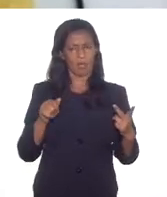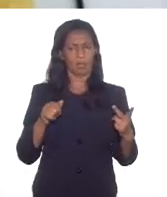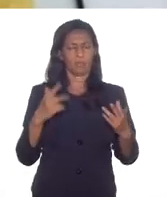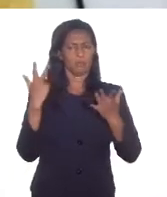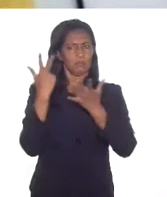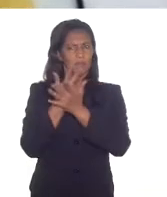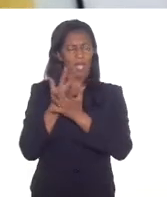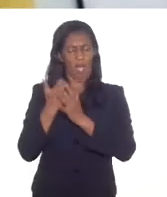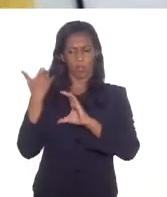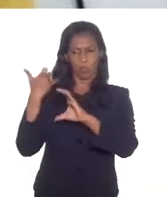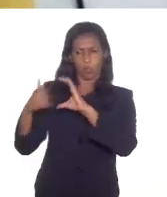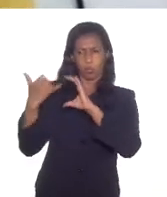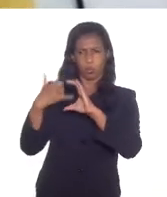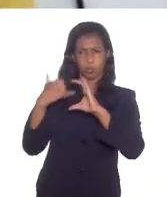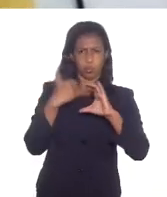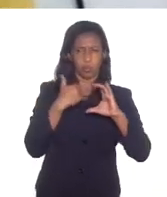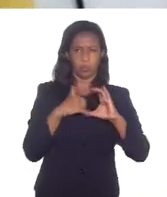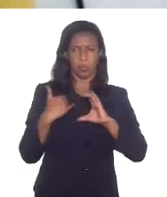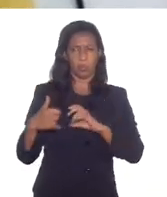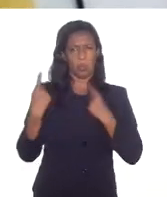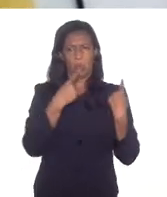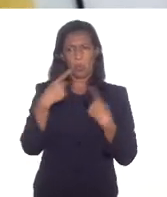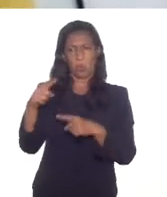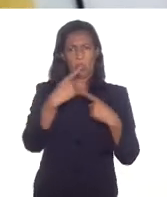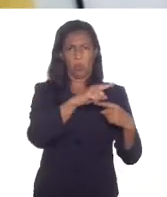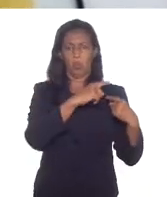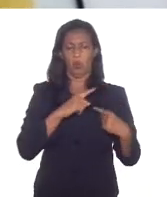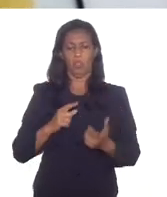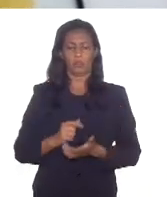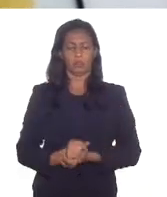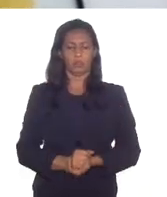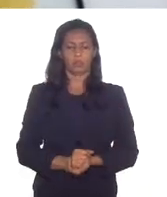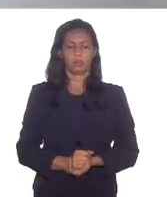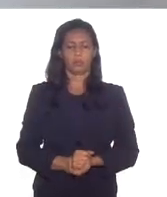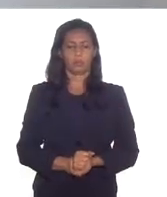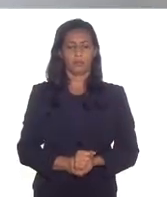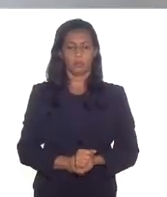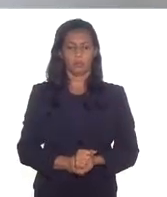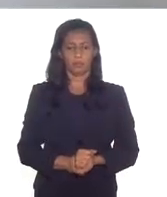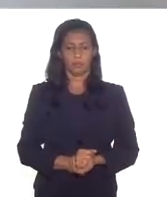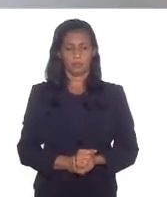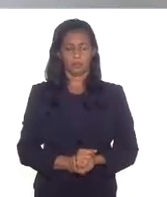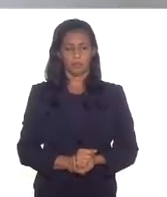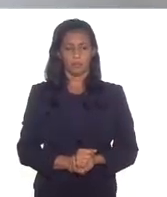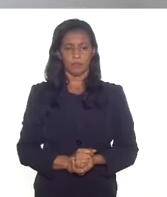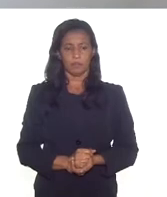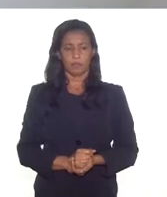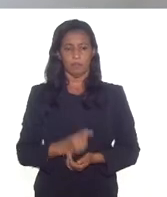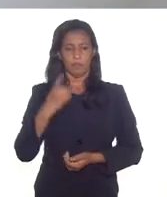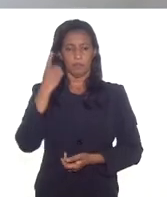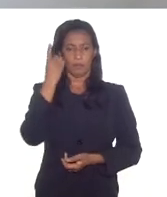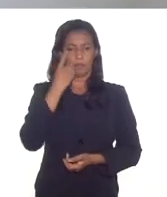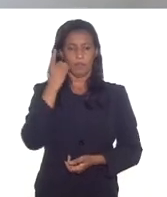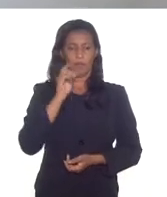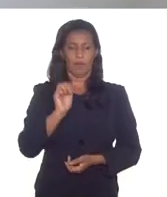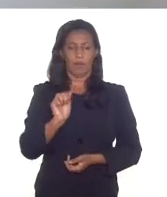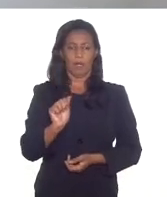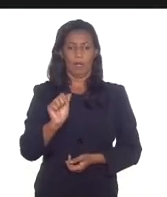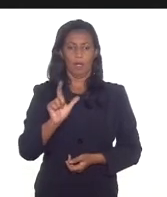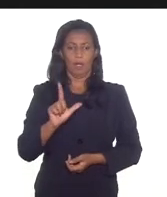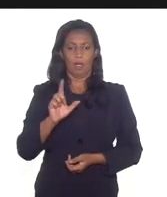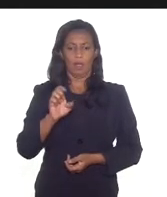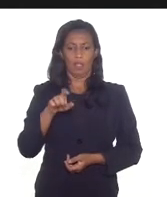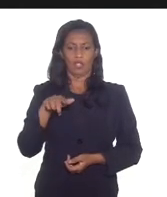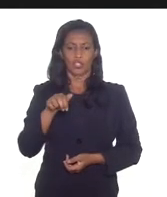fica propagando essa difamação contra Vossa Excelência. Obrigado, presidente. Deputado Alexandre. Oi, presidente. Qual dos